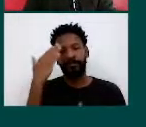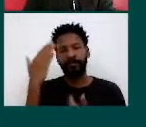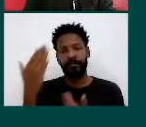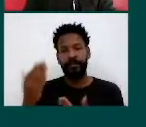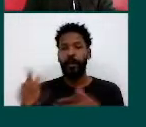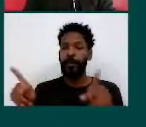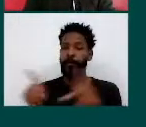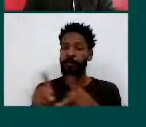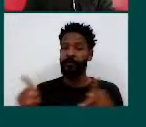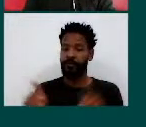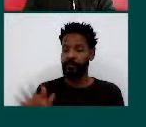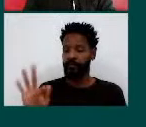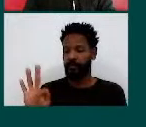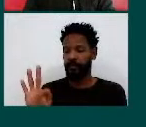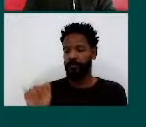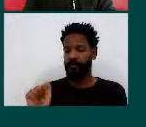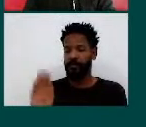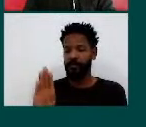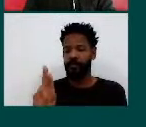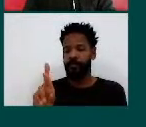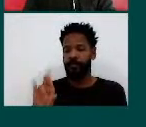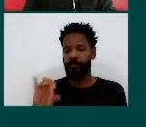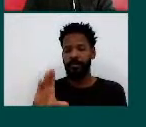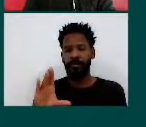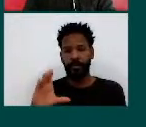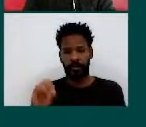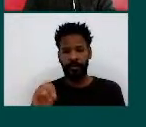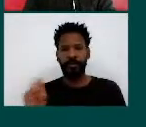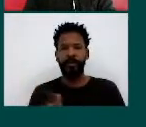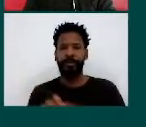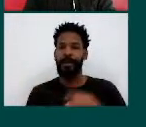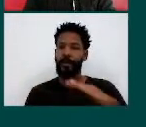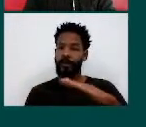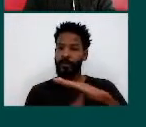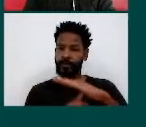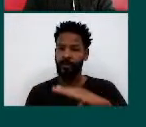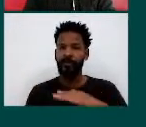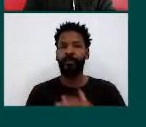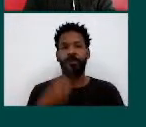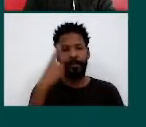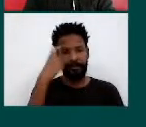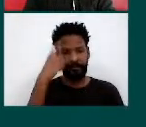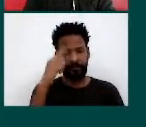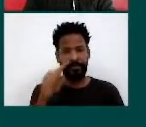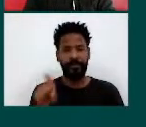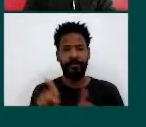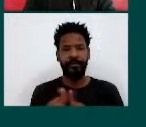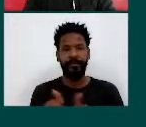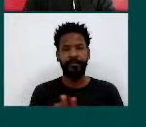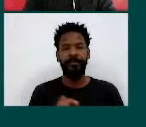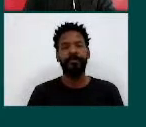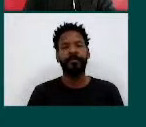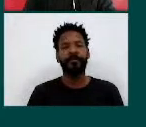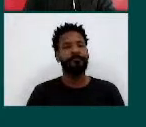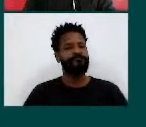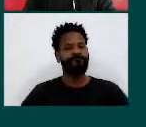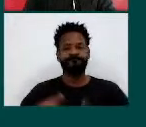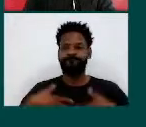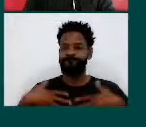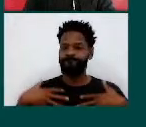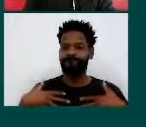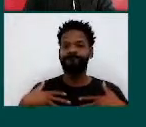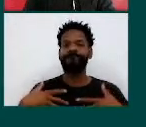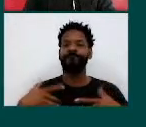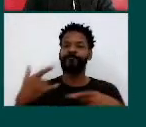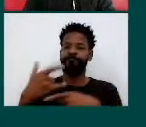professor Fabrício, Technological ao Innovation magnífico of reitor Minas Marcos Gerais. Davi, ao secretário Thank you Cláudio for presenting que muito here. nos honra com a presença It's an virtual